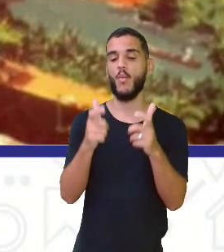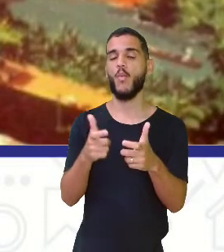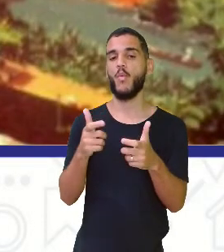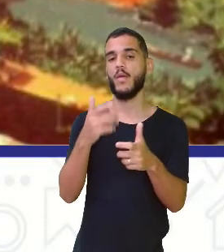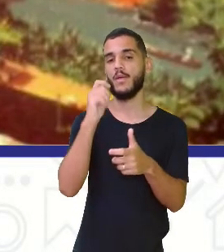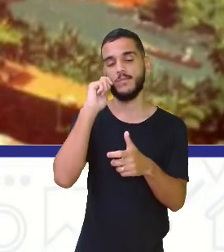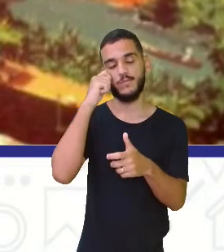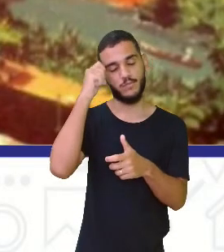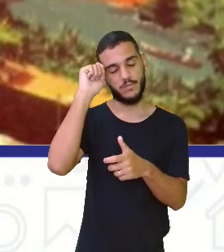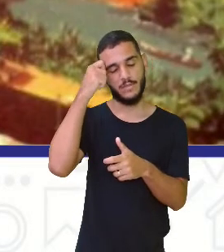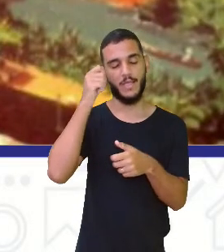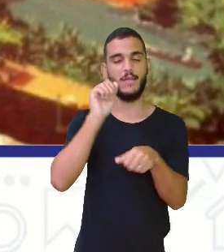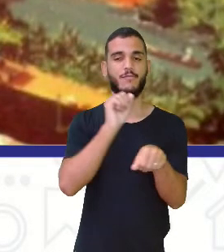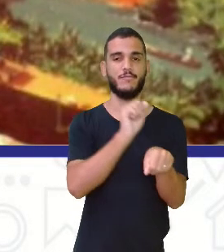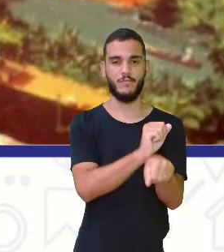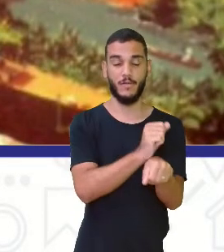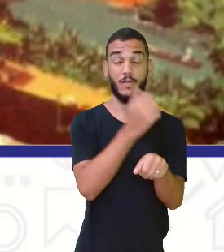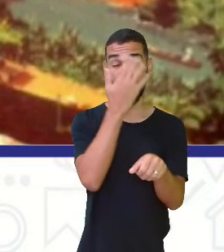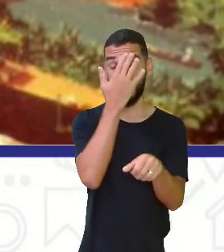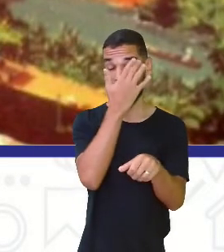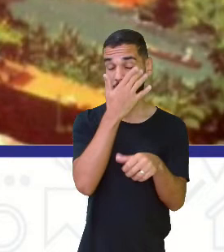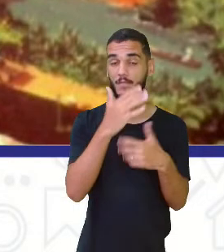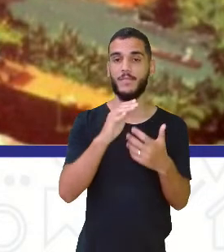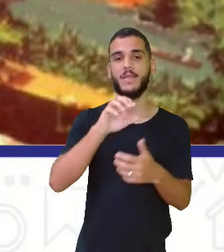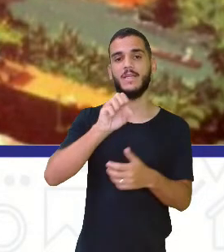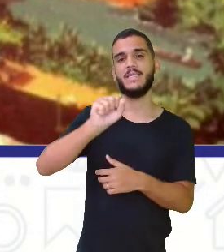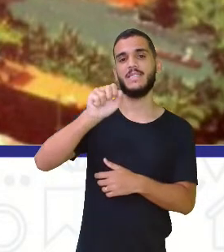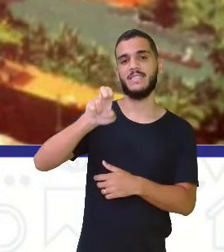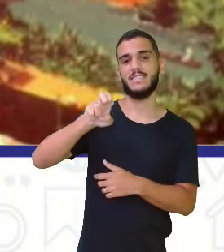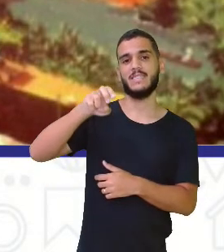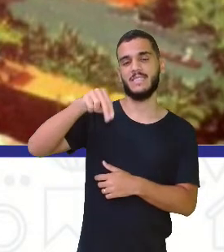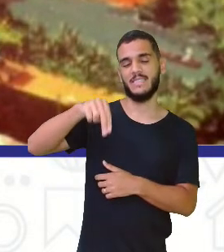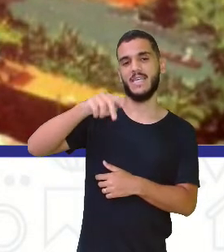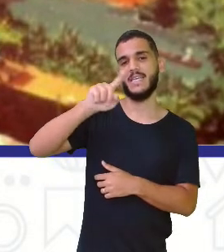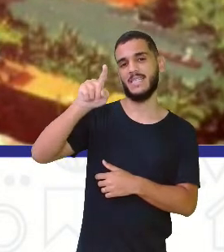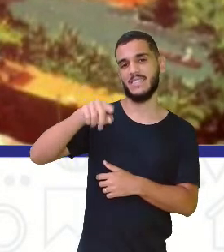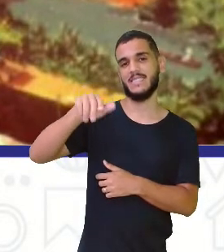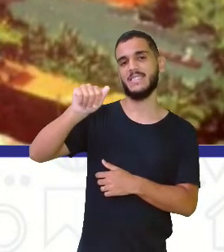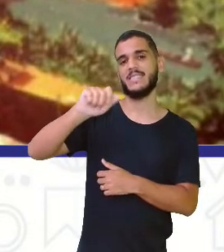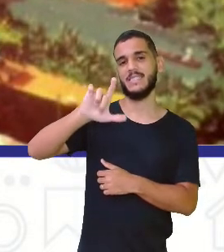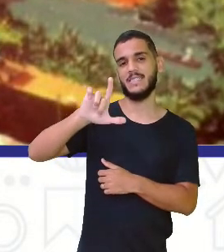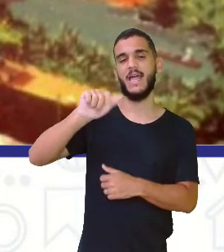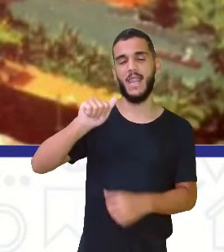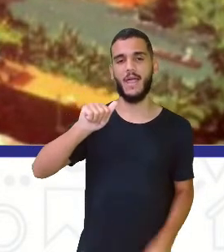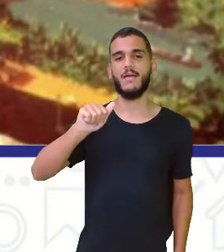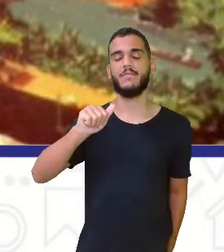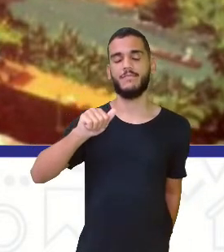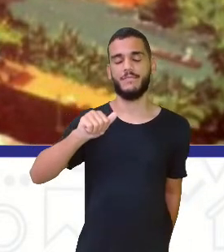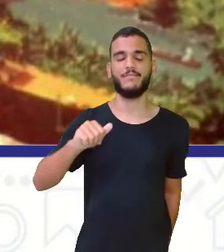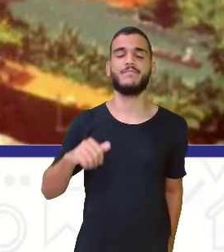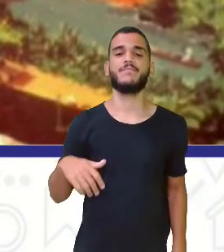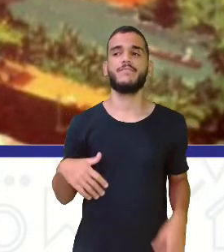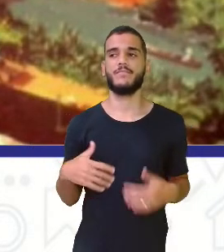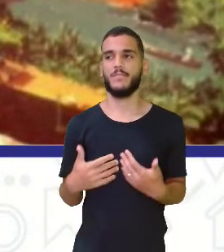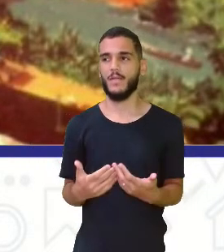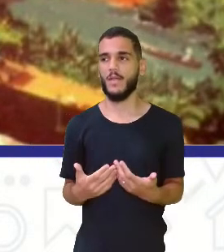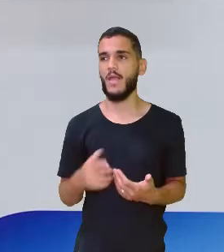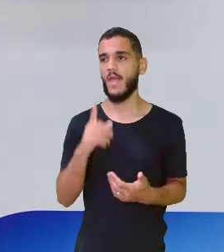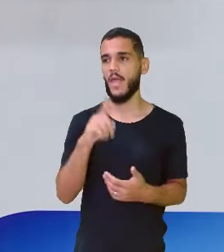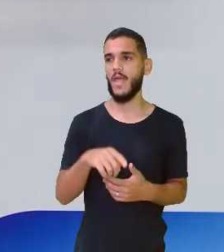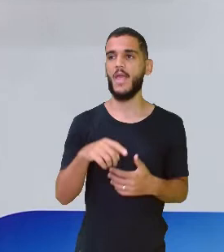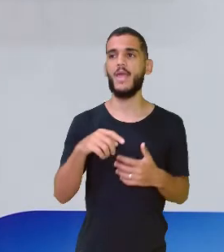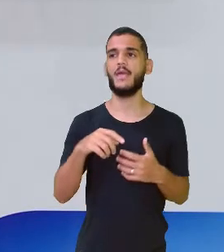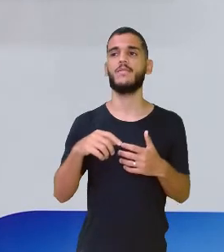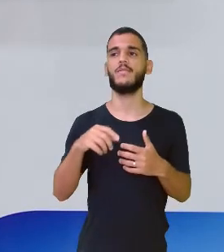né, onde alojava ali os escravos. Não dava nem para ficar em pé direito. Oi? Não dava nem para ficar em pé direito. Isso, porque eram